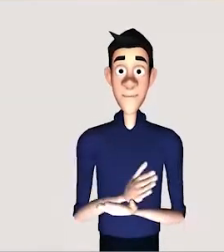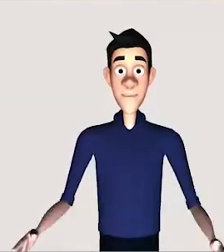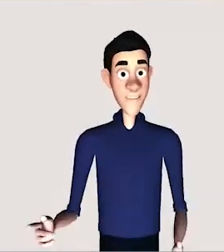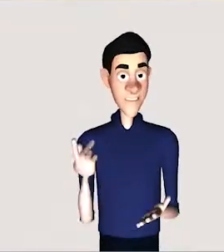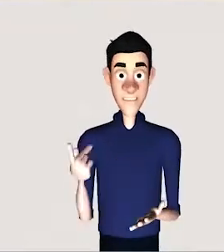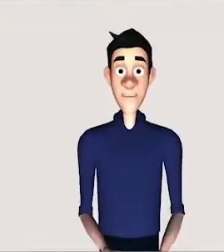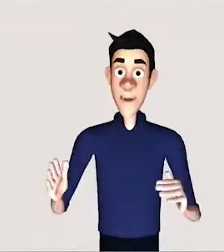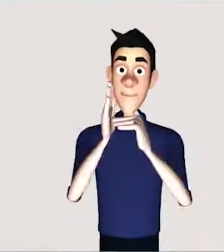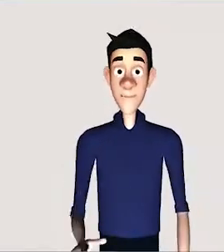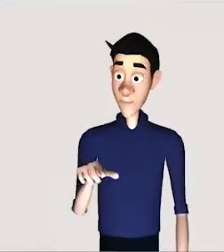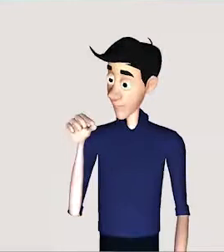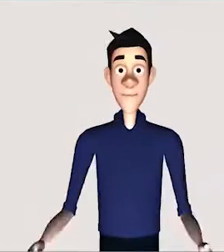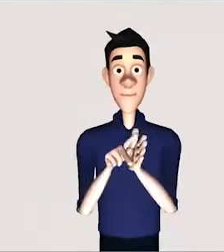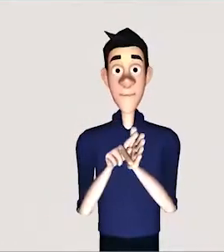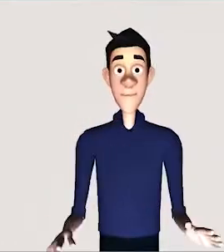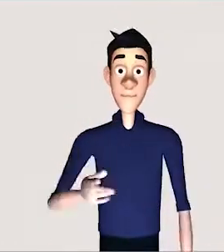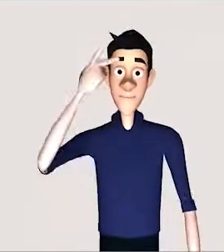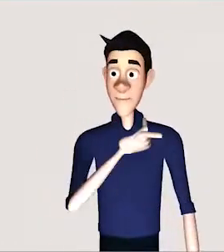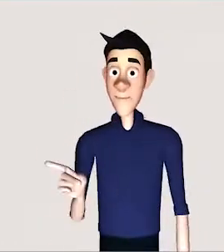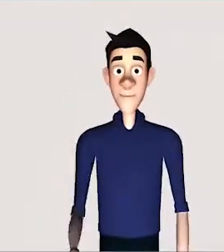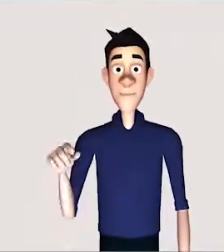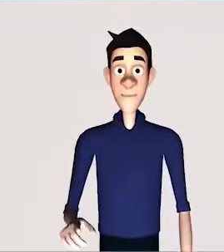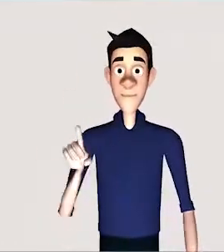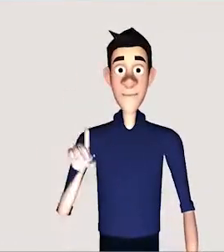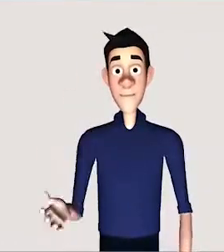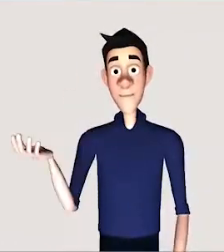não foi por uma falha do museu.